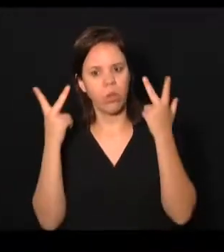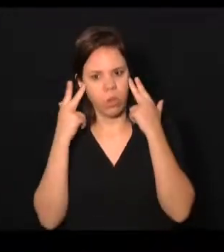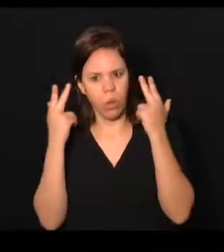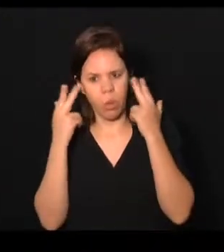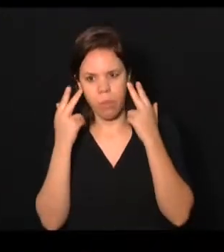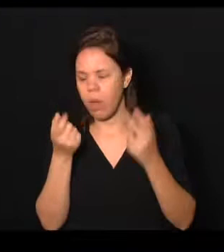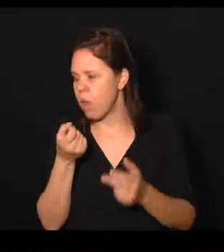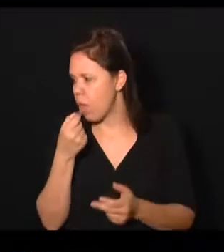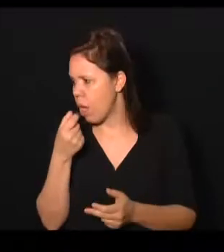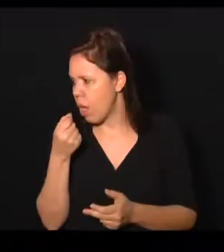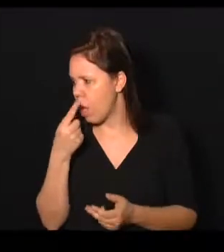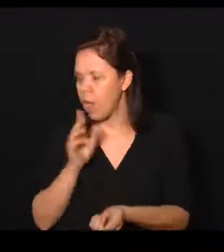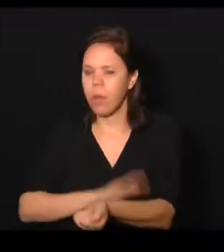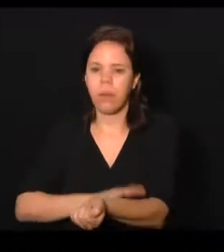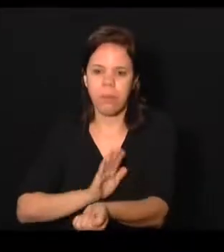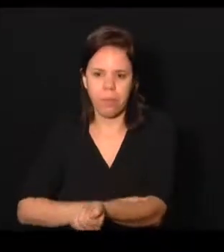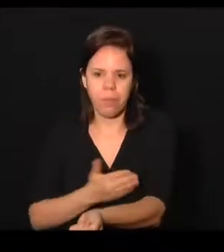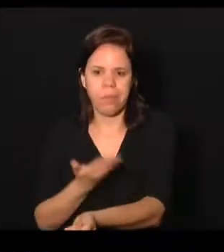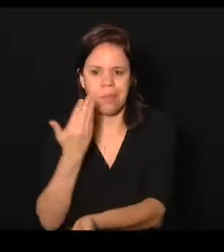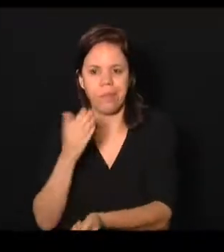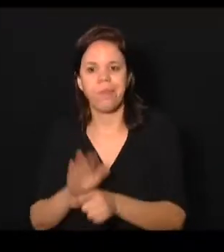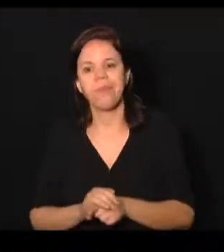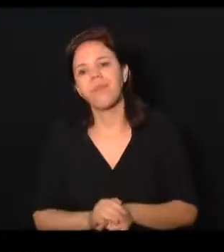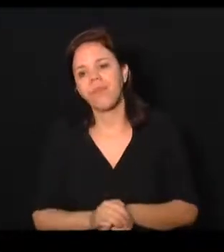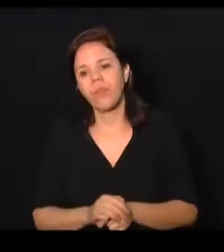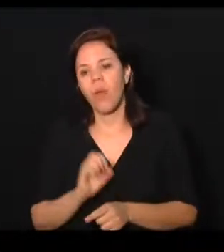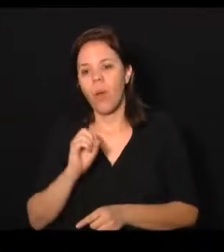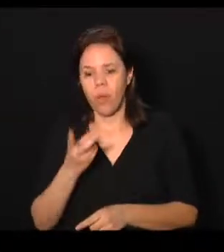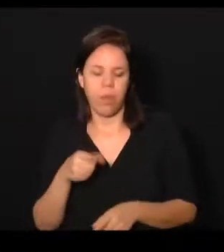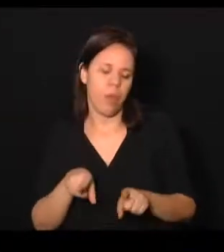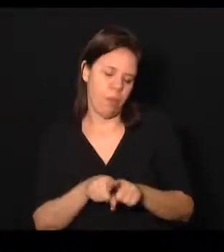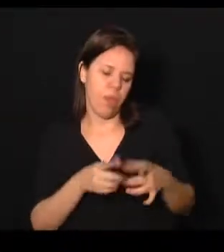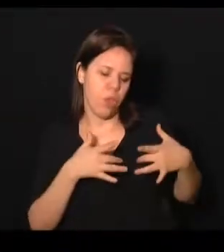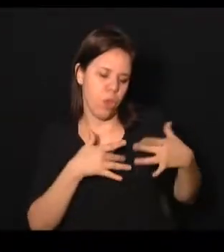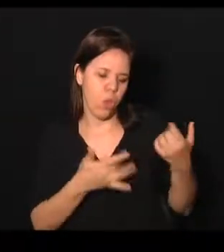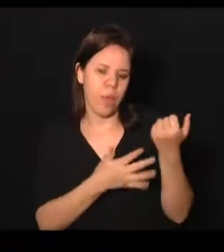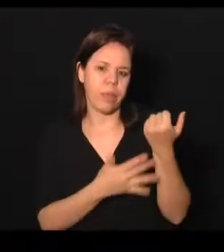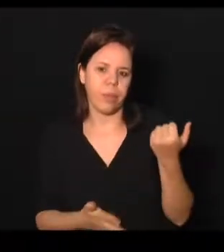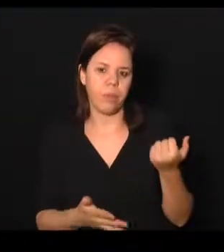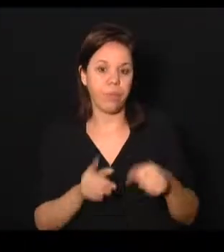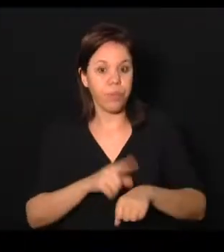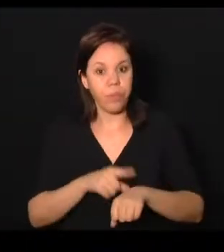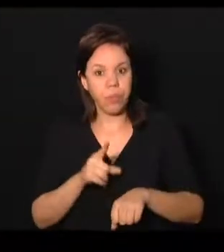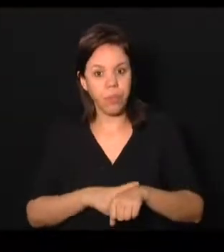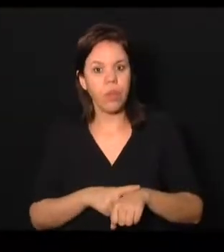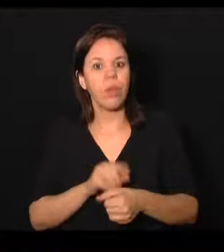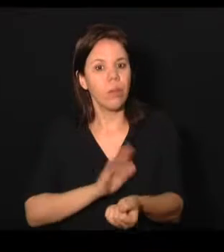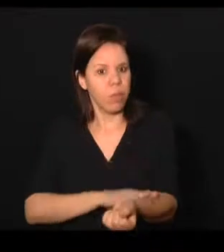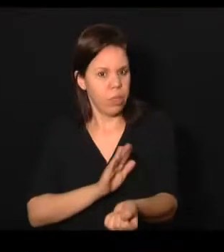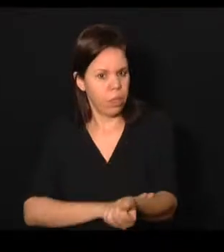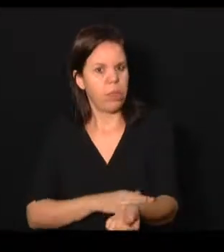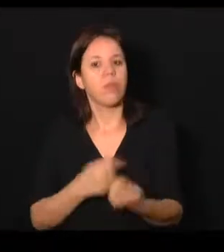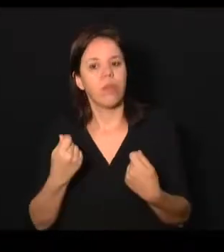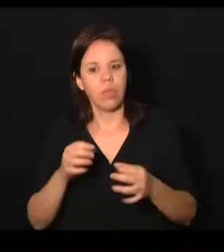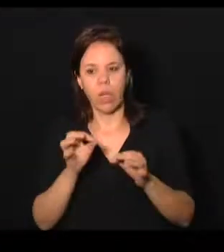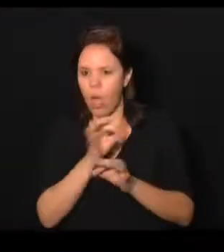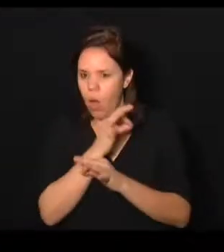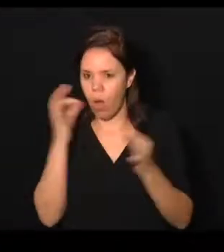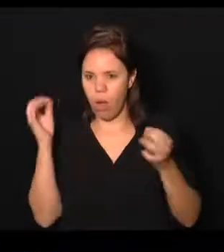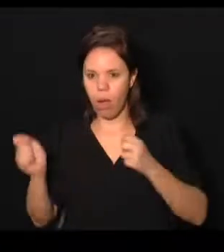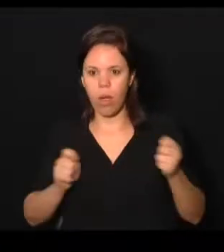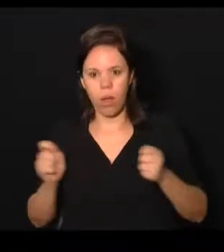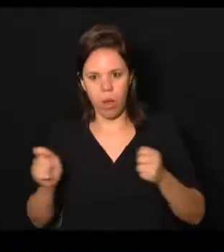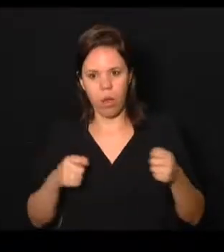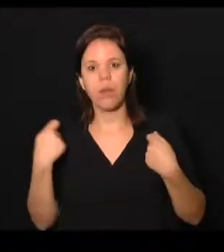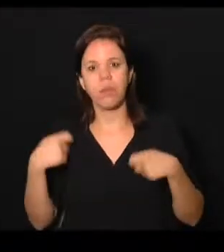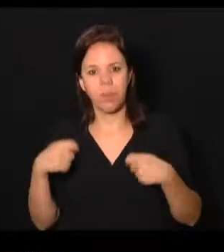medicações para pressão, por exemplo, e doar sangue. Isso não impede que você doe sangue. No momento da doação, a pressão tem que estar boa. Por isso é importante que você tome